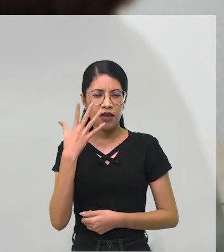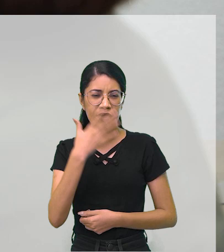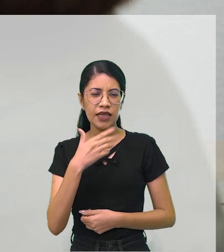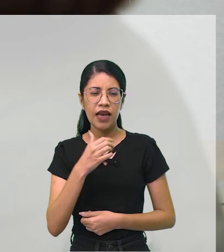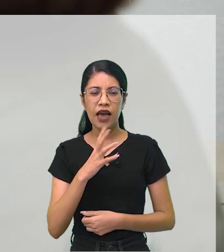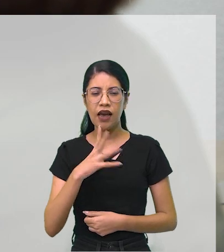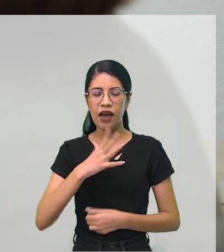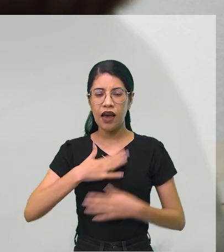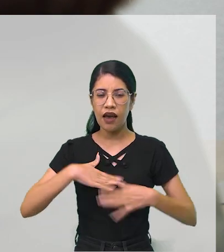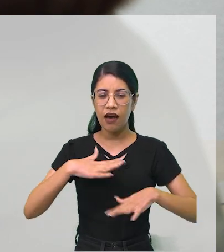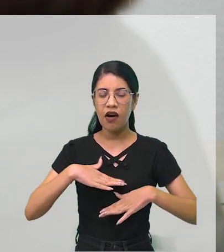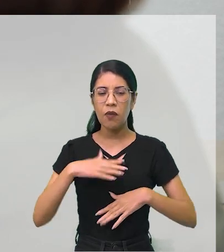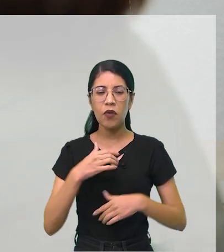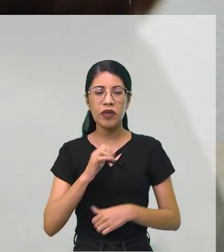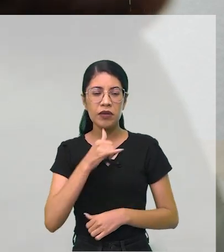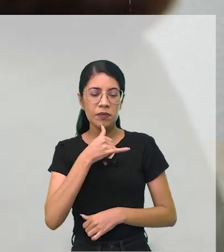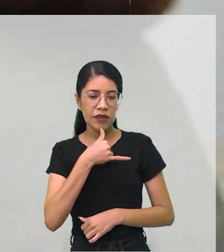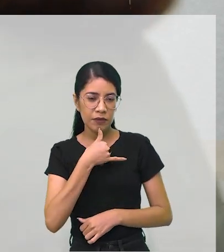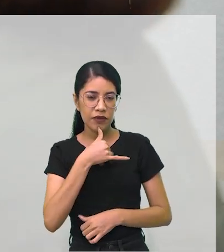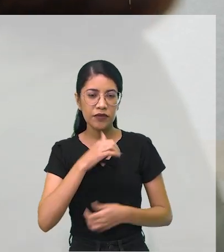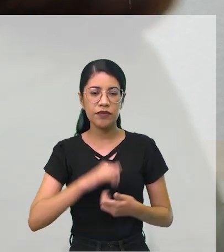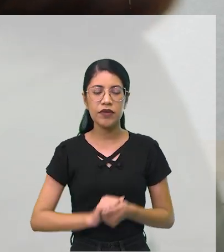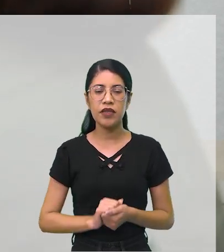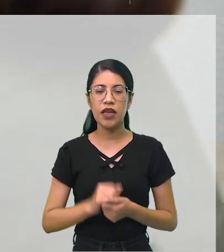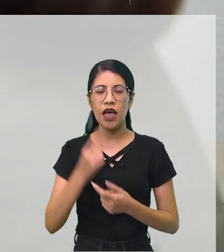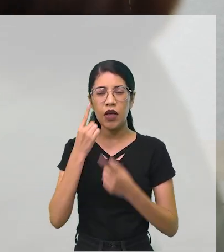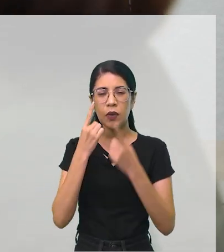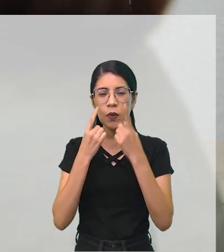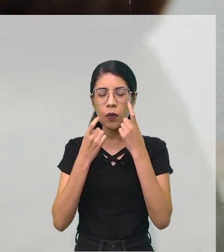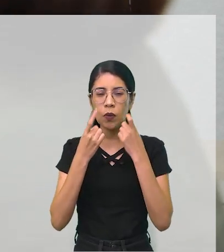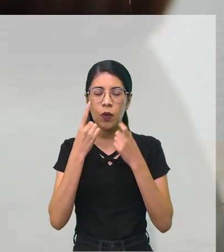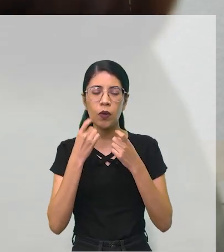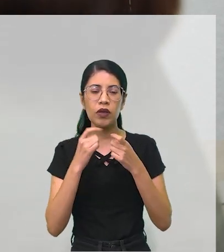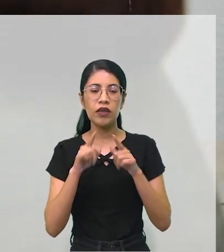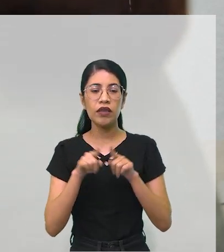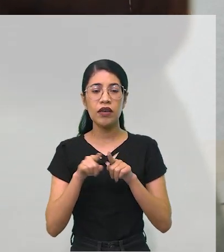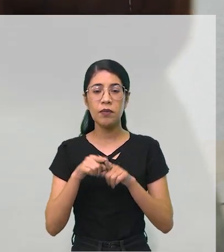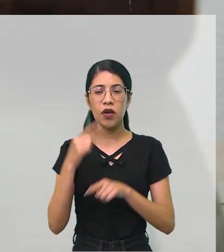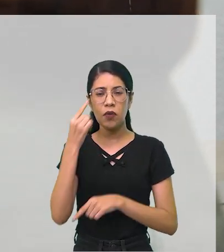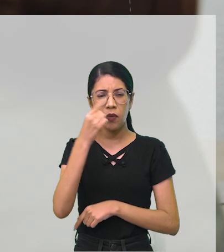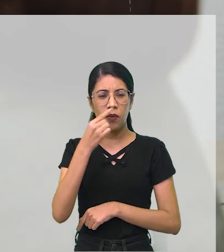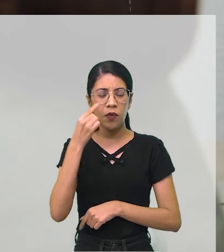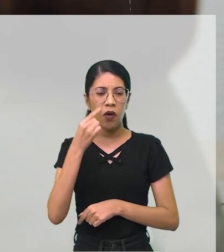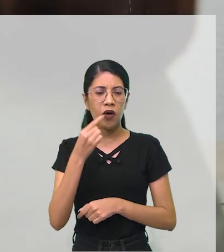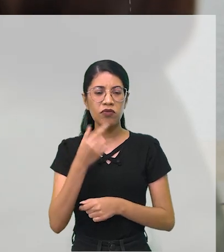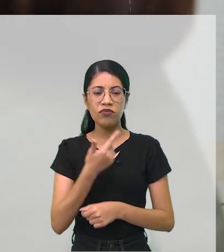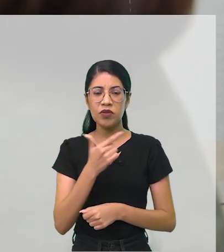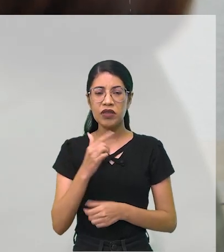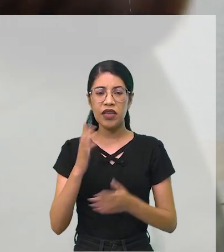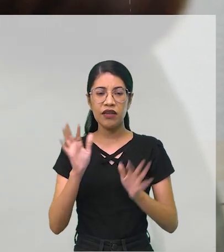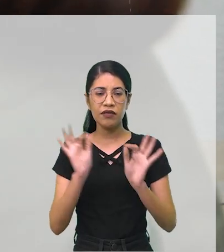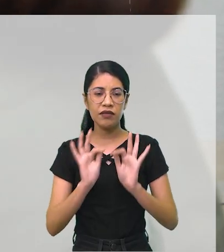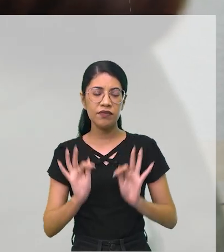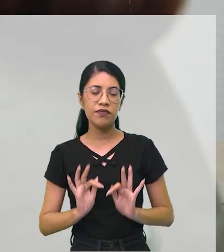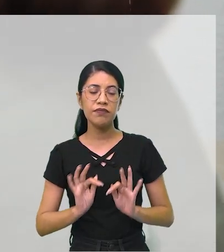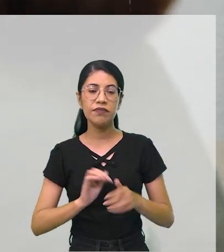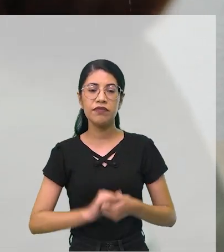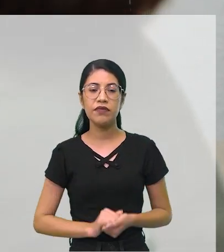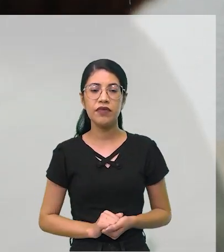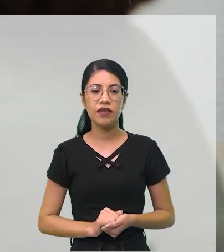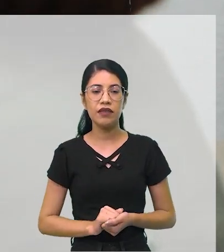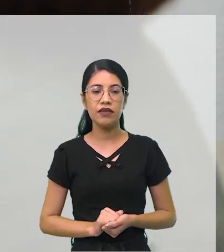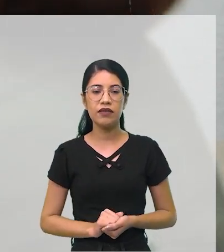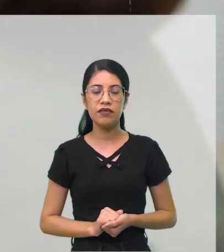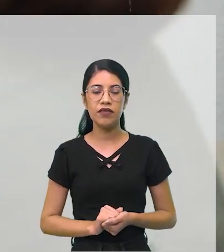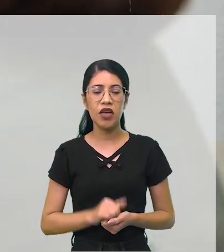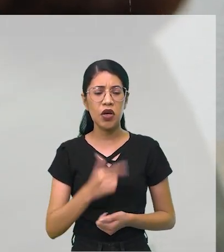triste, assim magro, nem estes olhos tão vazios, nem o lábio tão amargo.